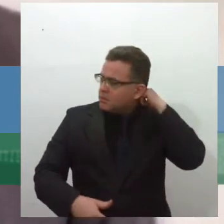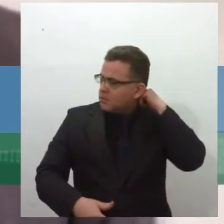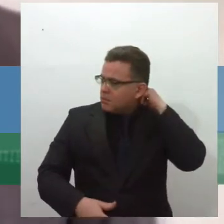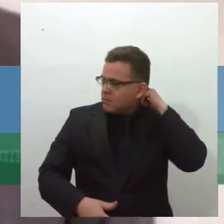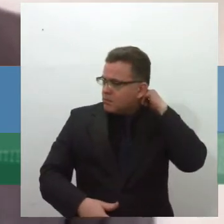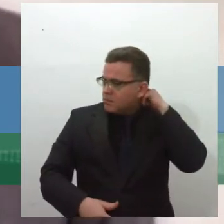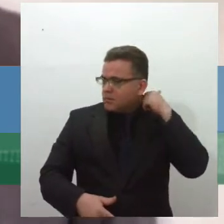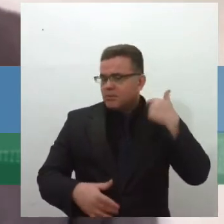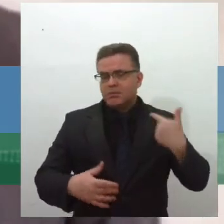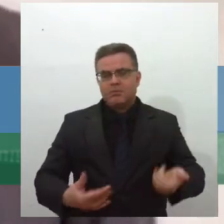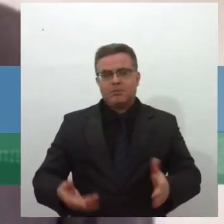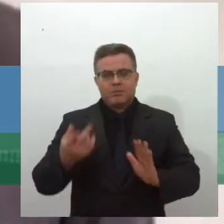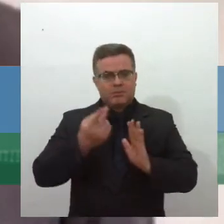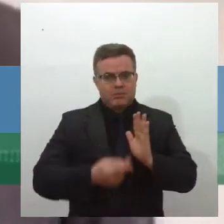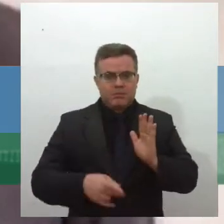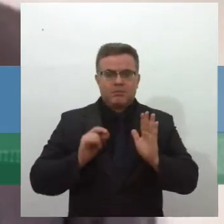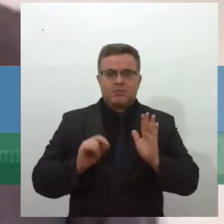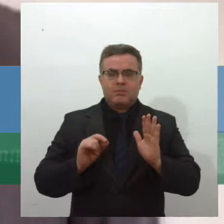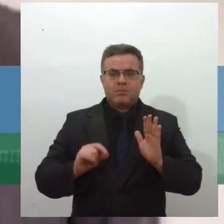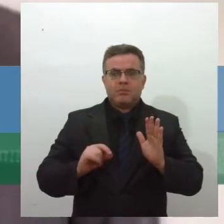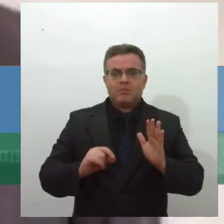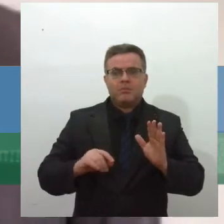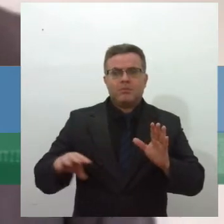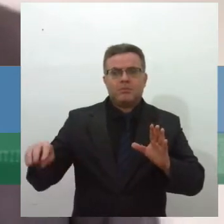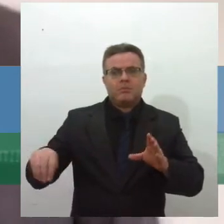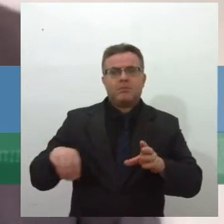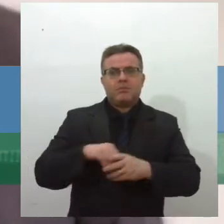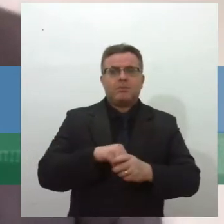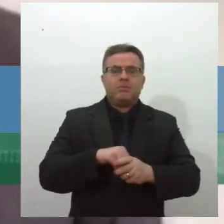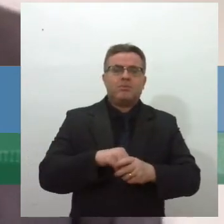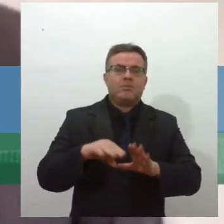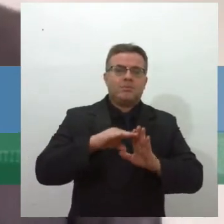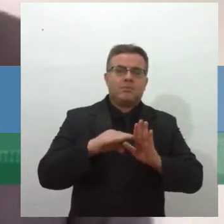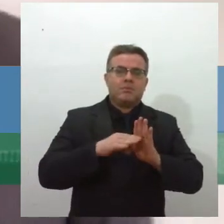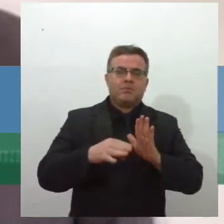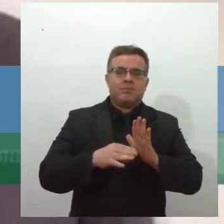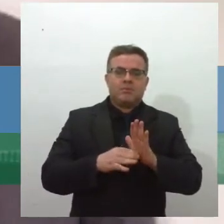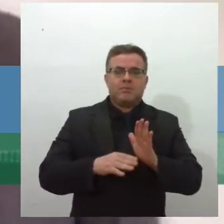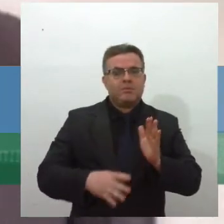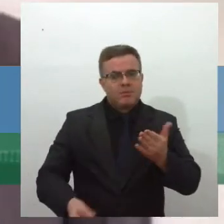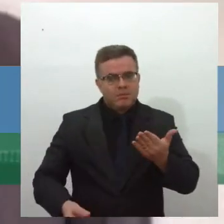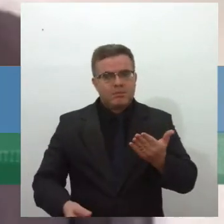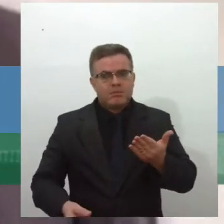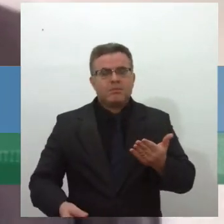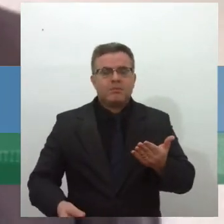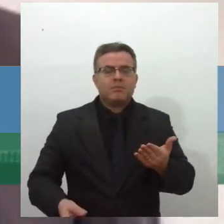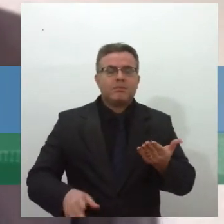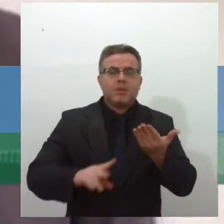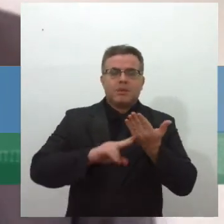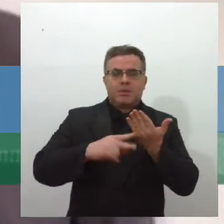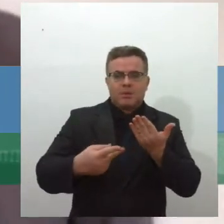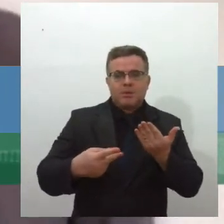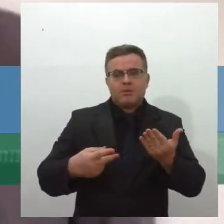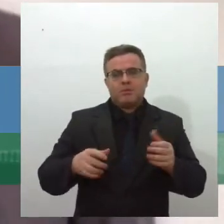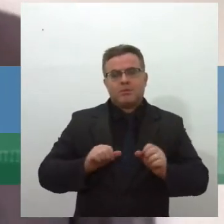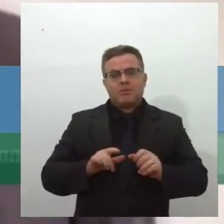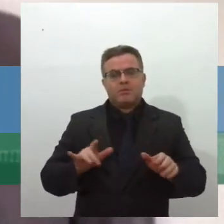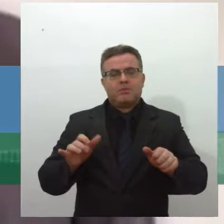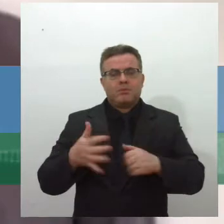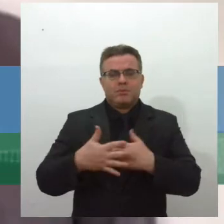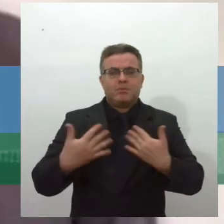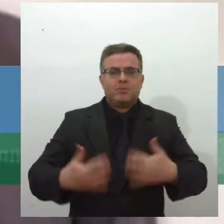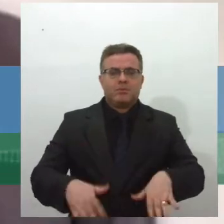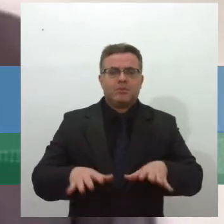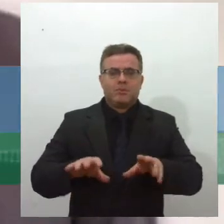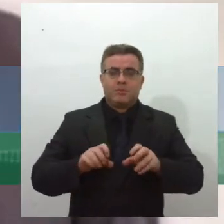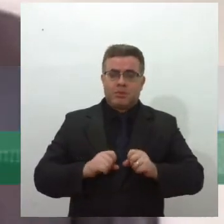ele visa incluir as sequelas do Covid nessa lei já existente, que, a meu ver, né, eu